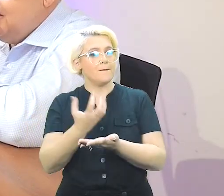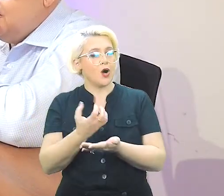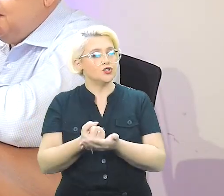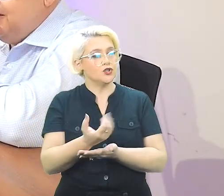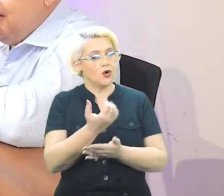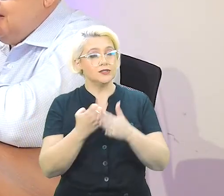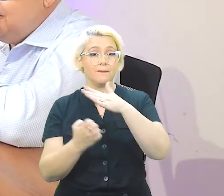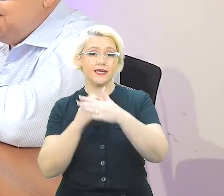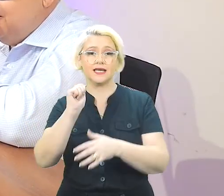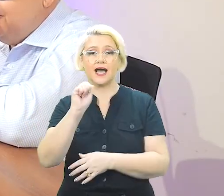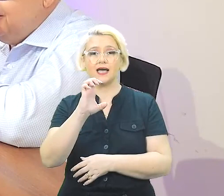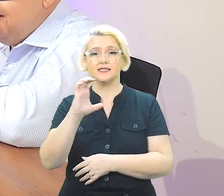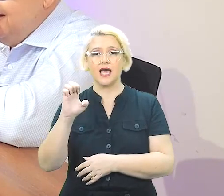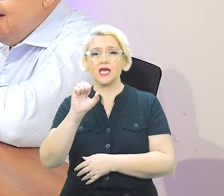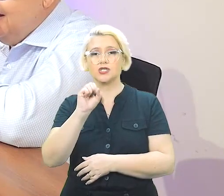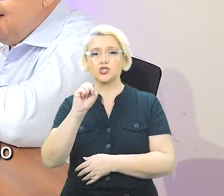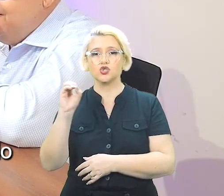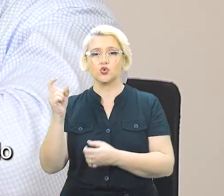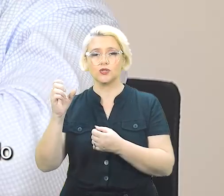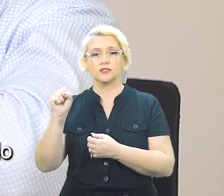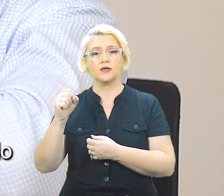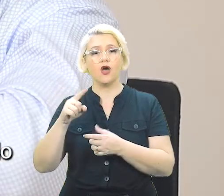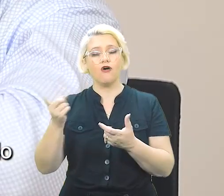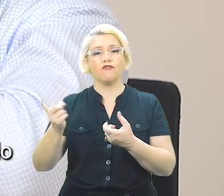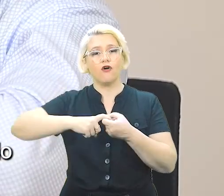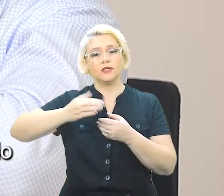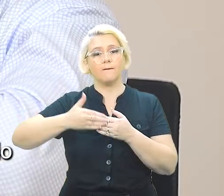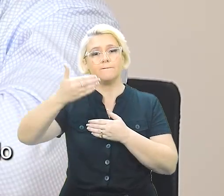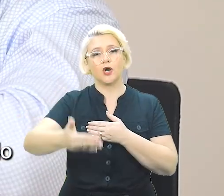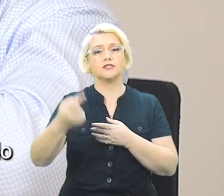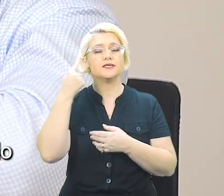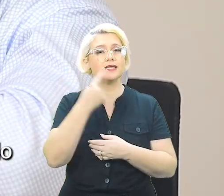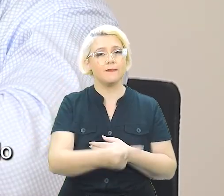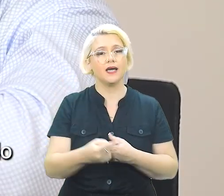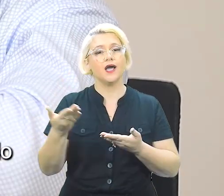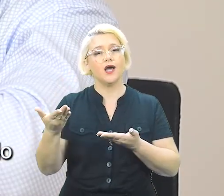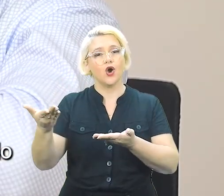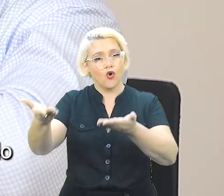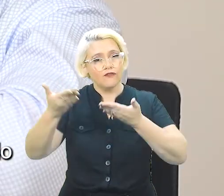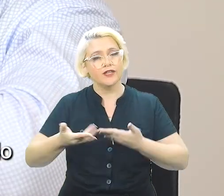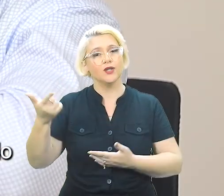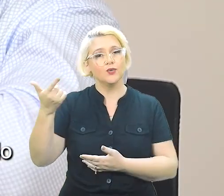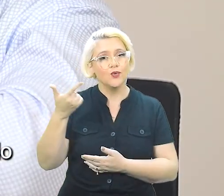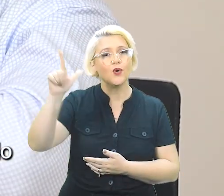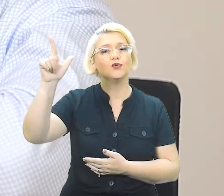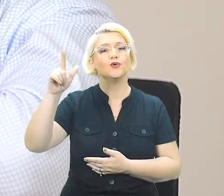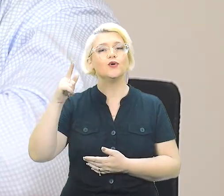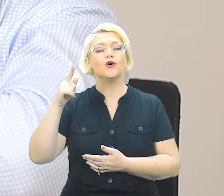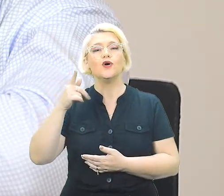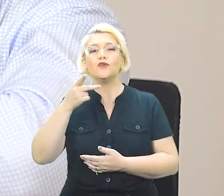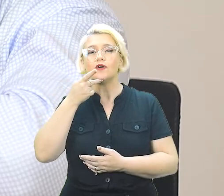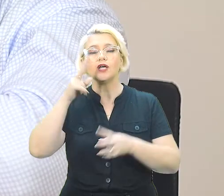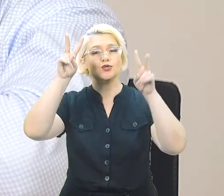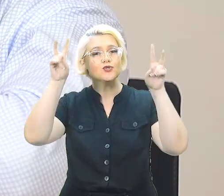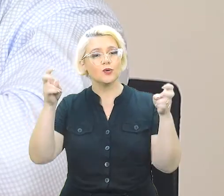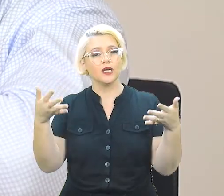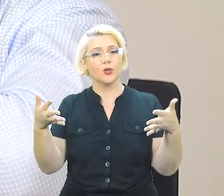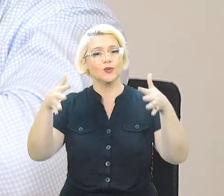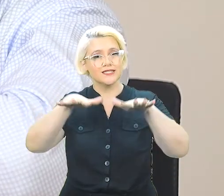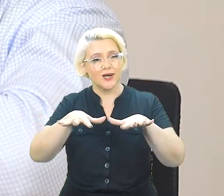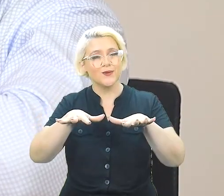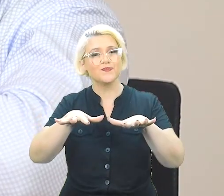o Acessos Podcast, volta na próxima semana com mais um convidado falando aqui para nós sobre